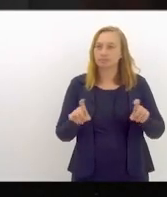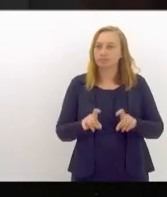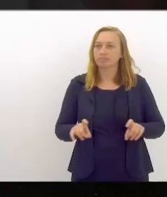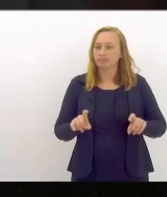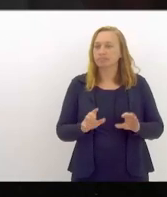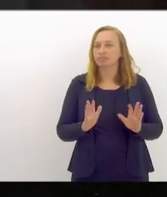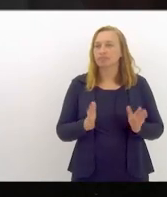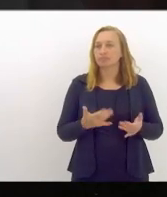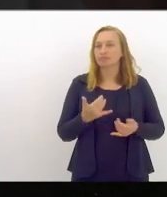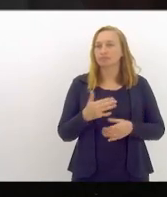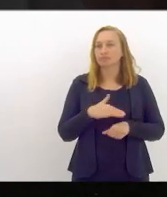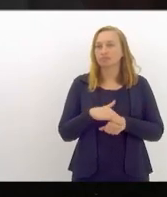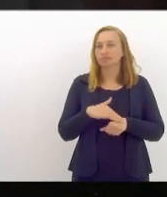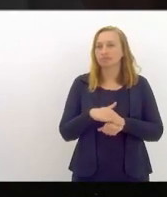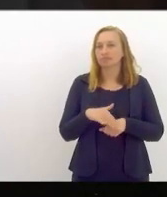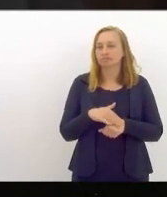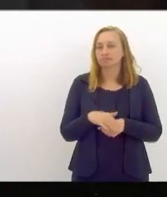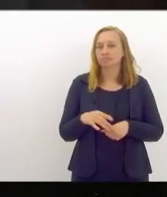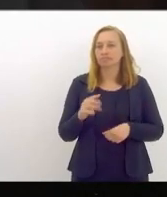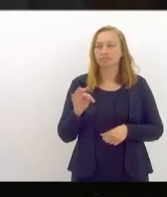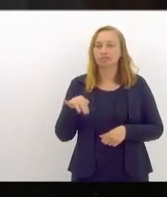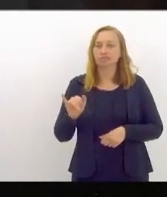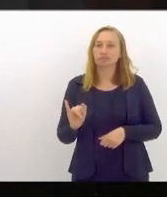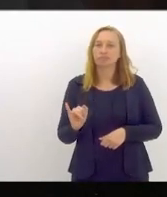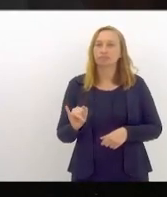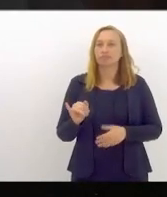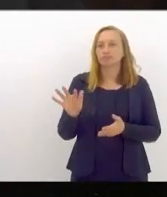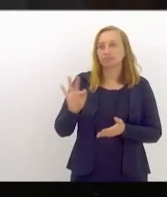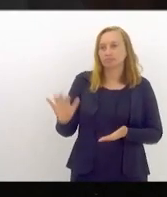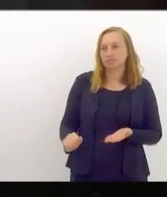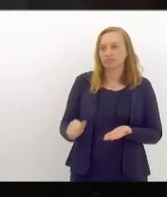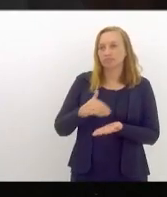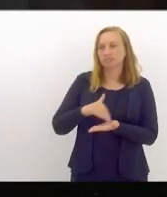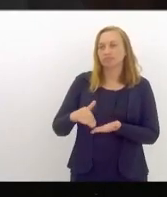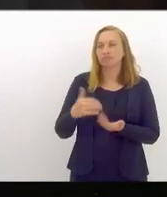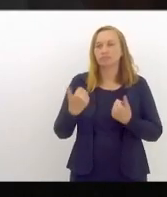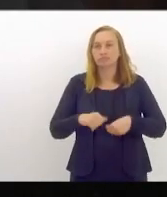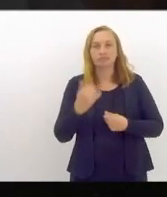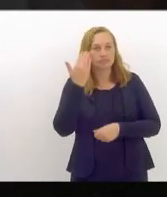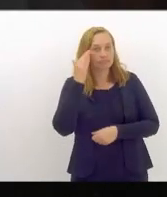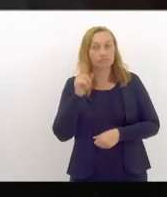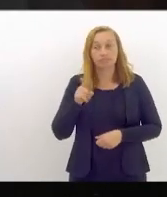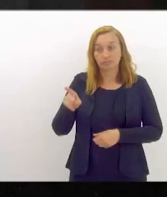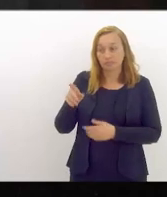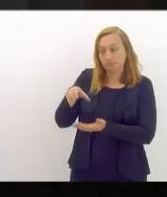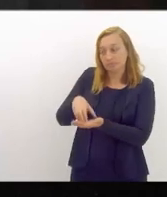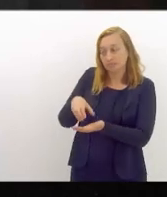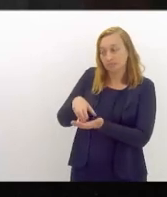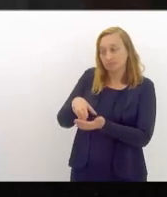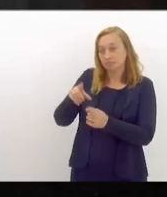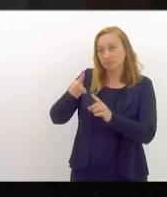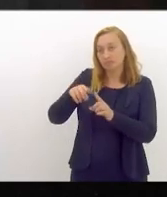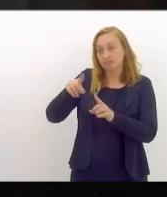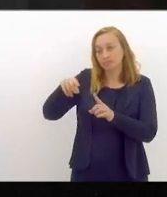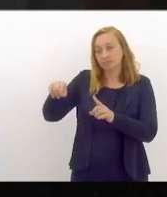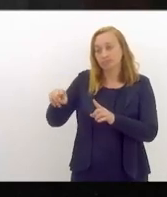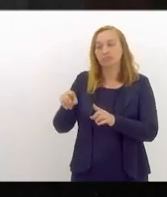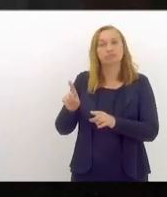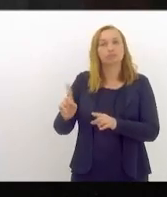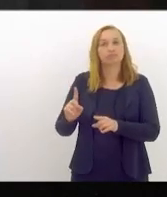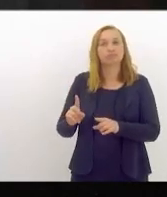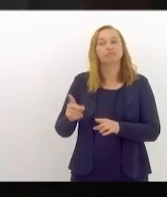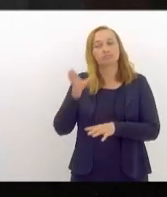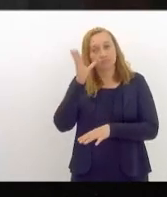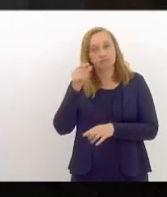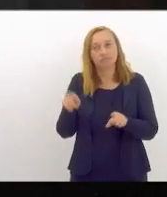que a fazenda tem que entender que ela também é um centro de estatísticas né porque temos muitos dados lá e dados primários muito